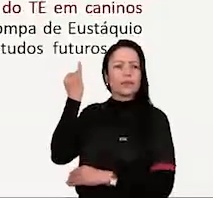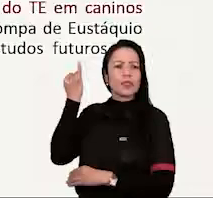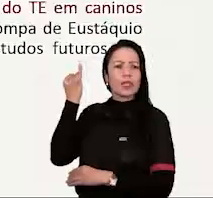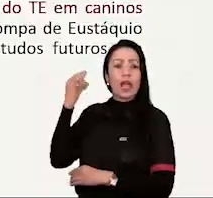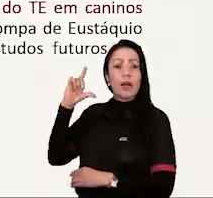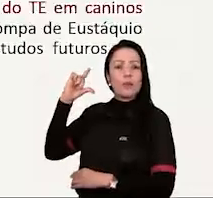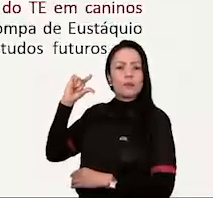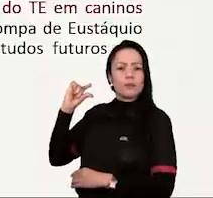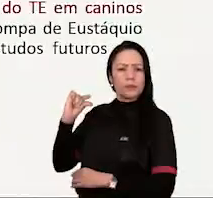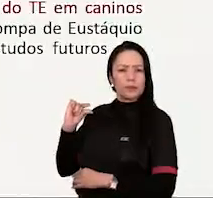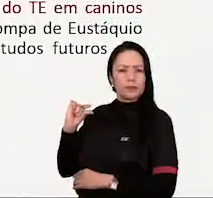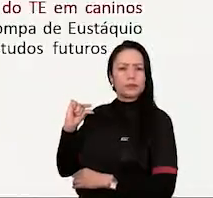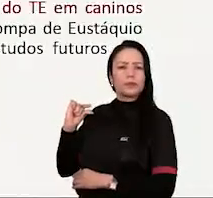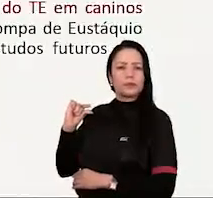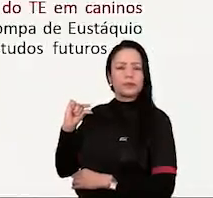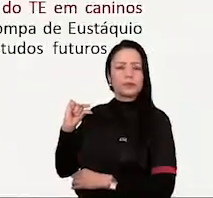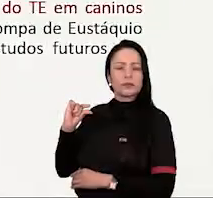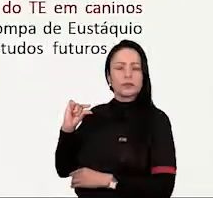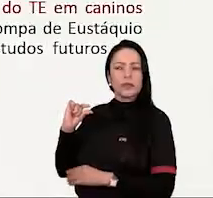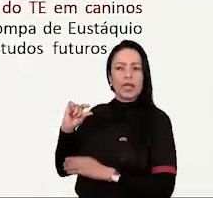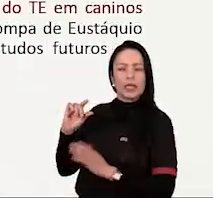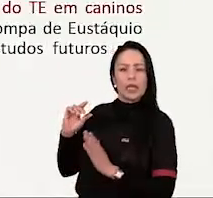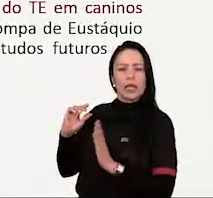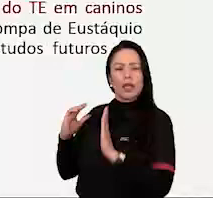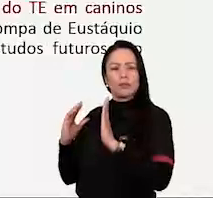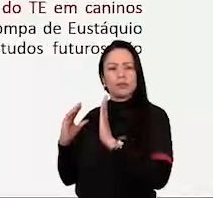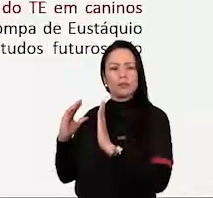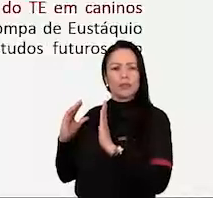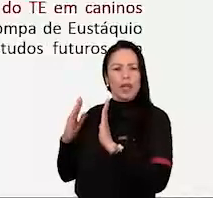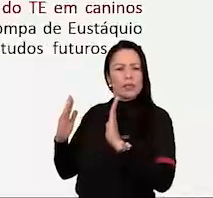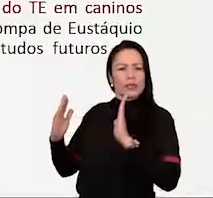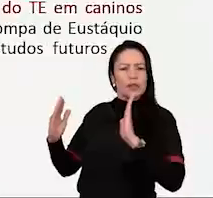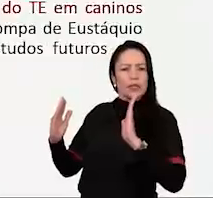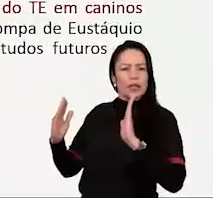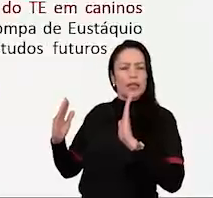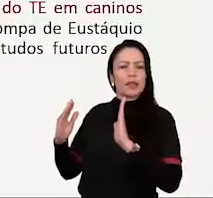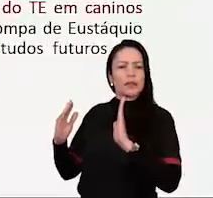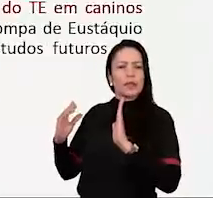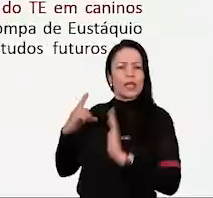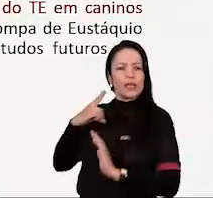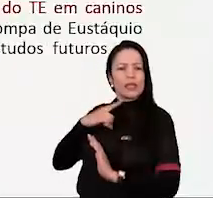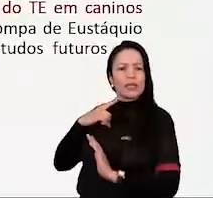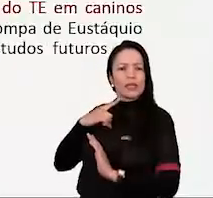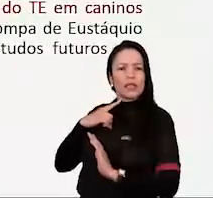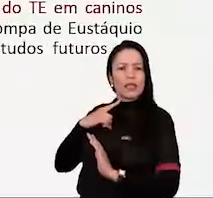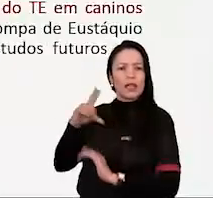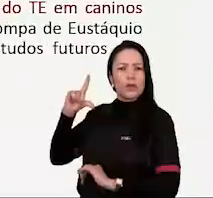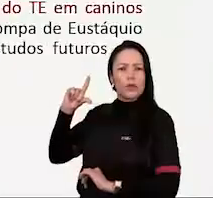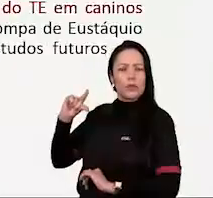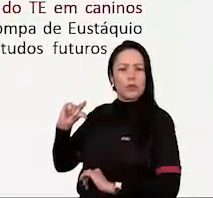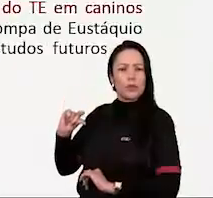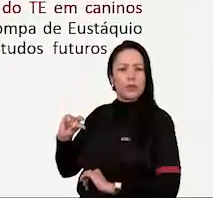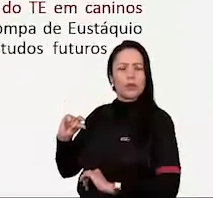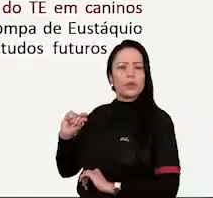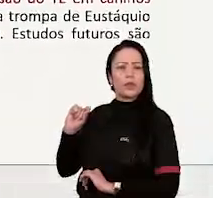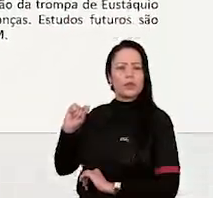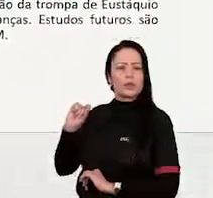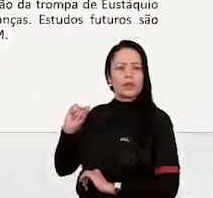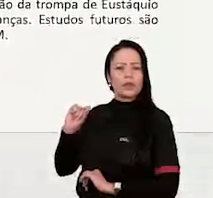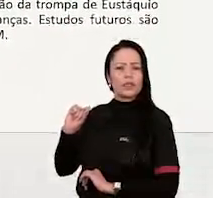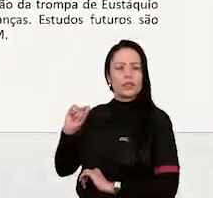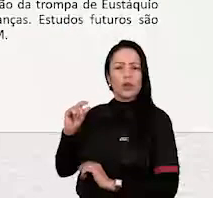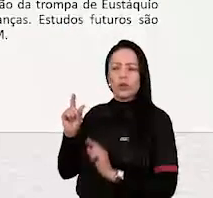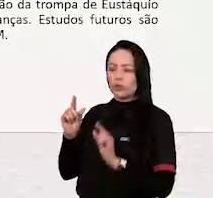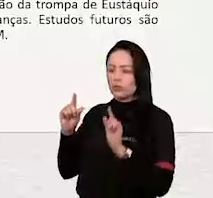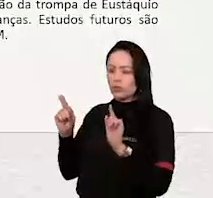significativamente menor, a angulação é mais ampla, tem uma redução de percurso